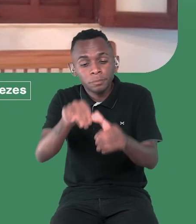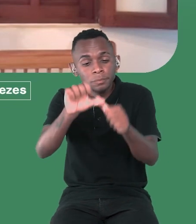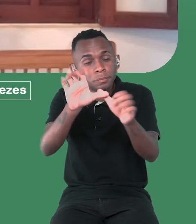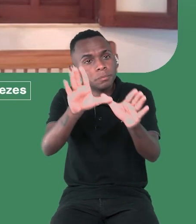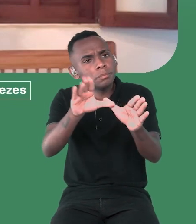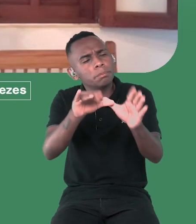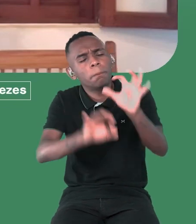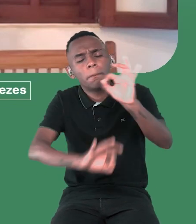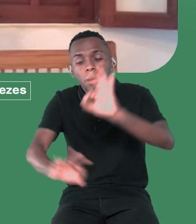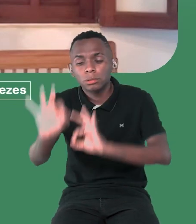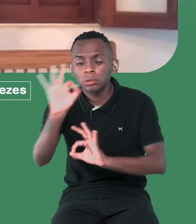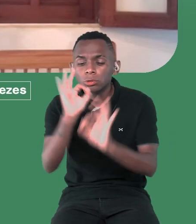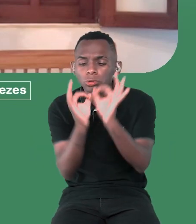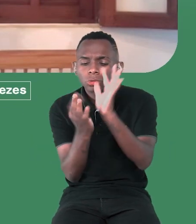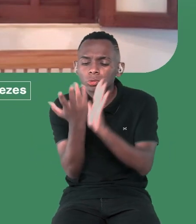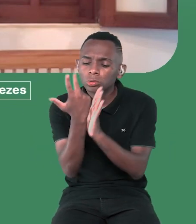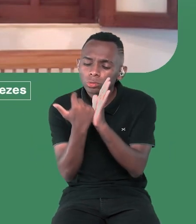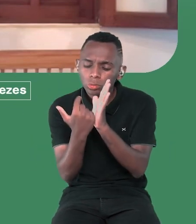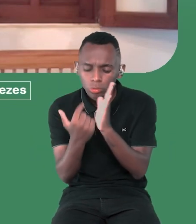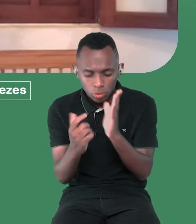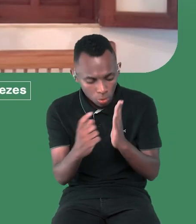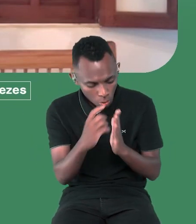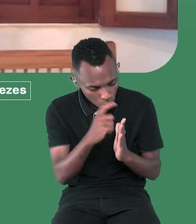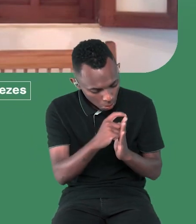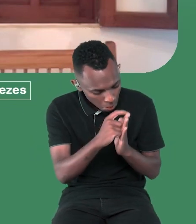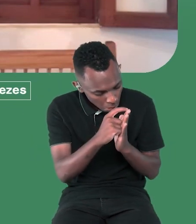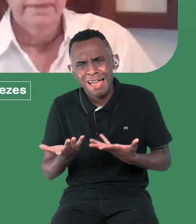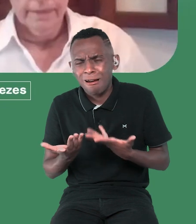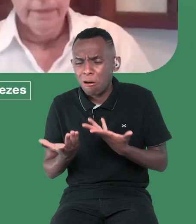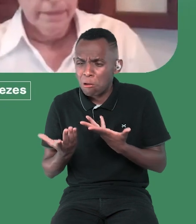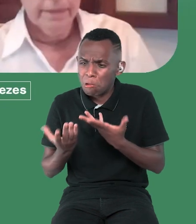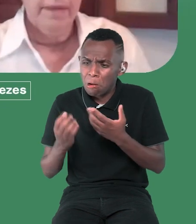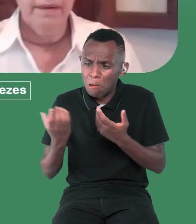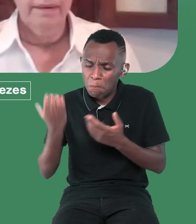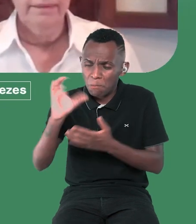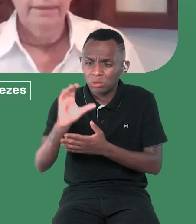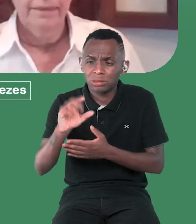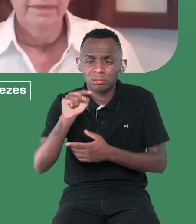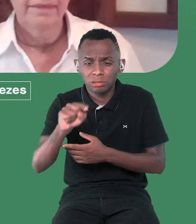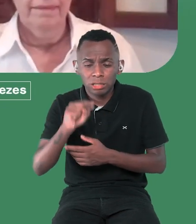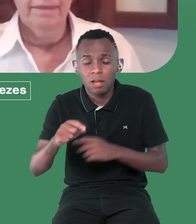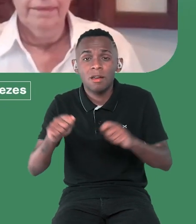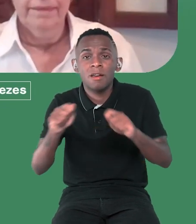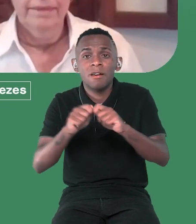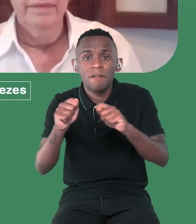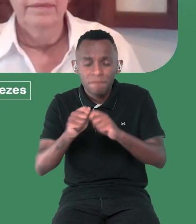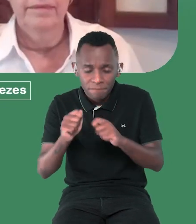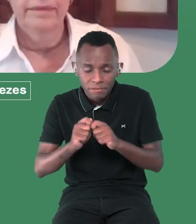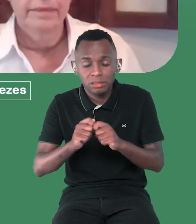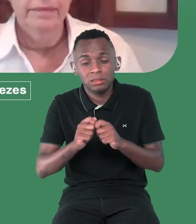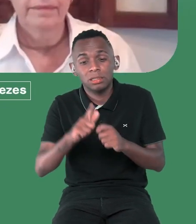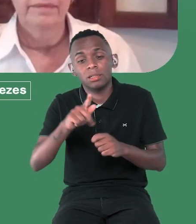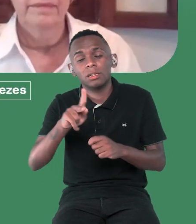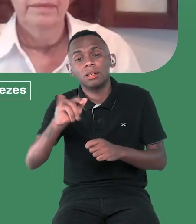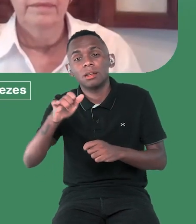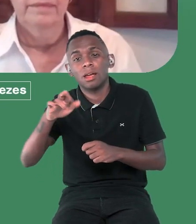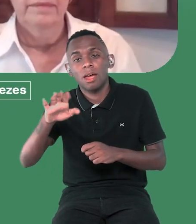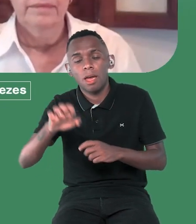Vou mostrar um pouquinho da ilustração do pássaro aqui para ilustrar isso que você falou do Van